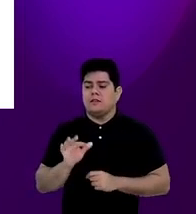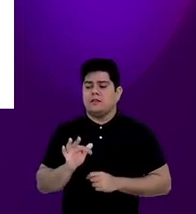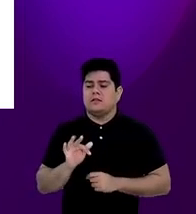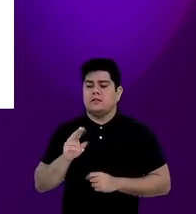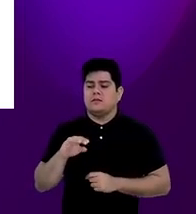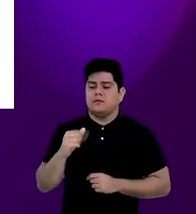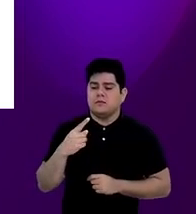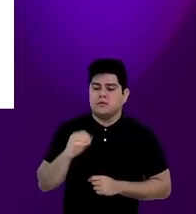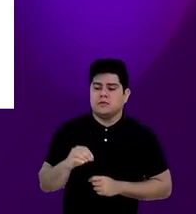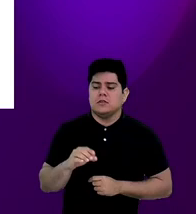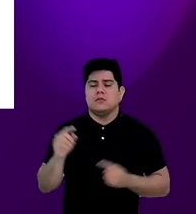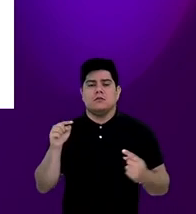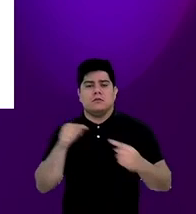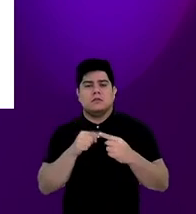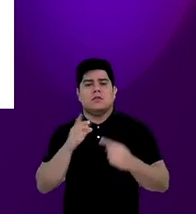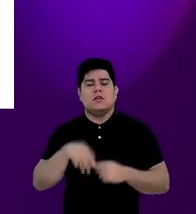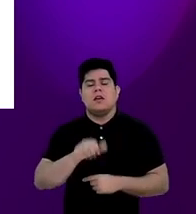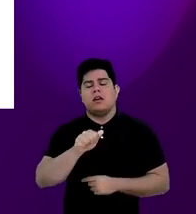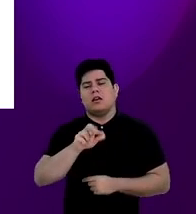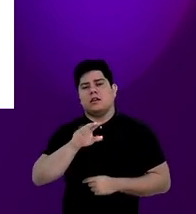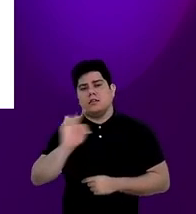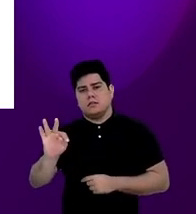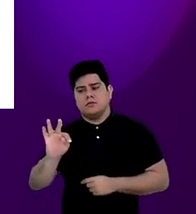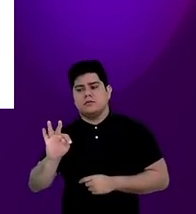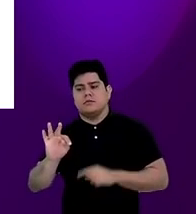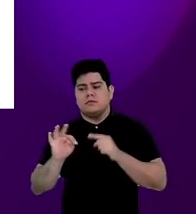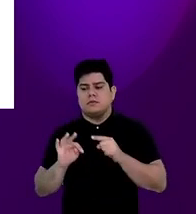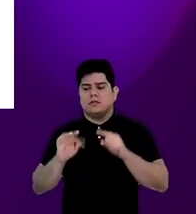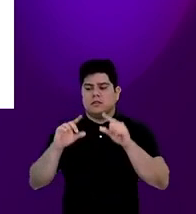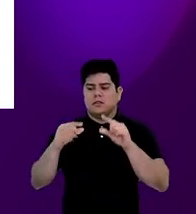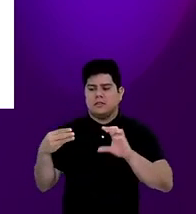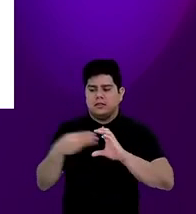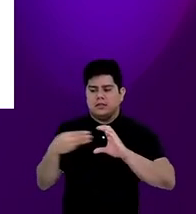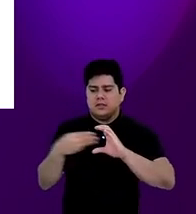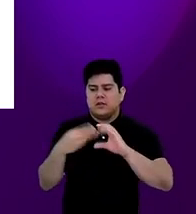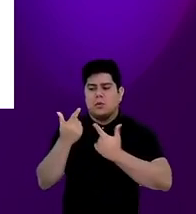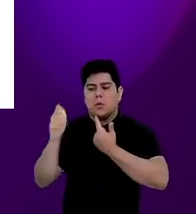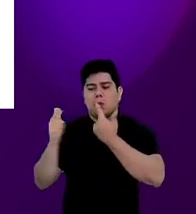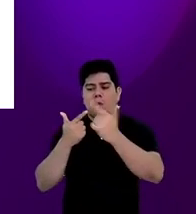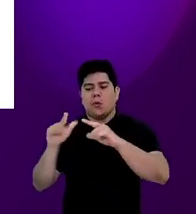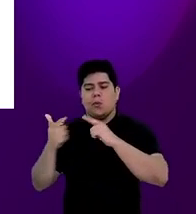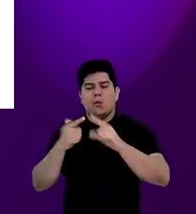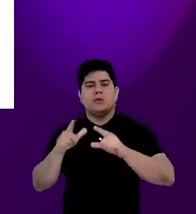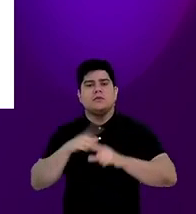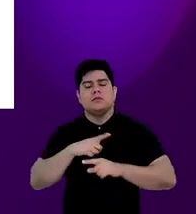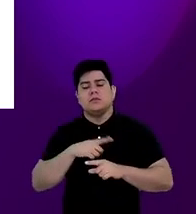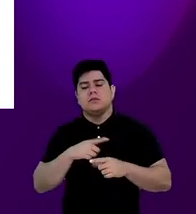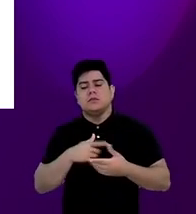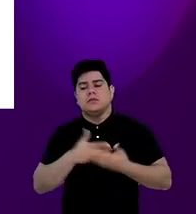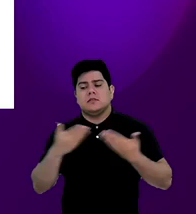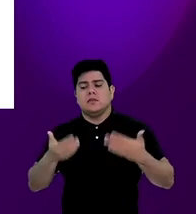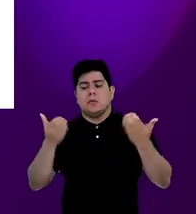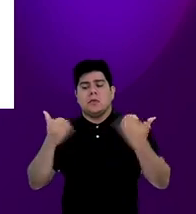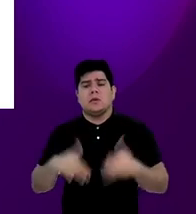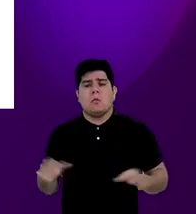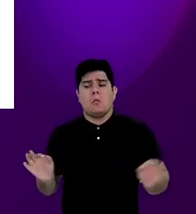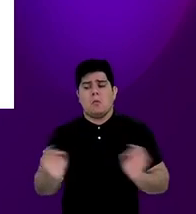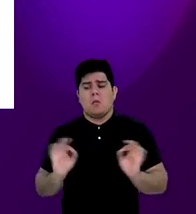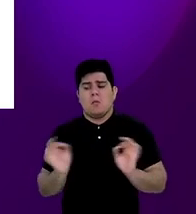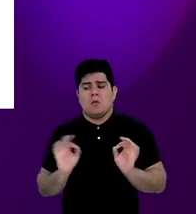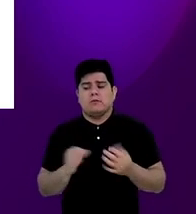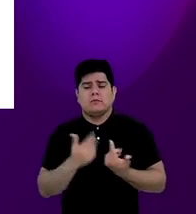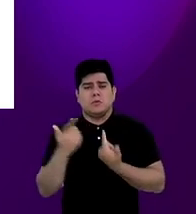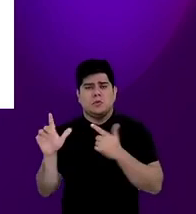alvo de CAR-T, uma vez que tem uma expressão muito baixa em outras células hematológicas e uma expressão quase inexistente em